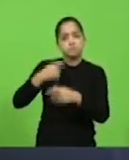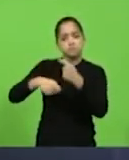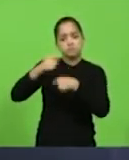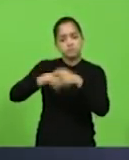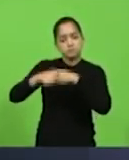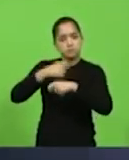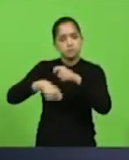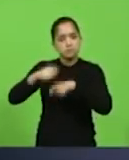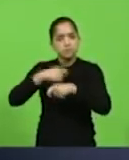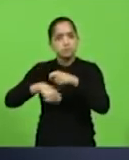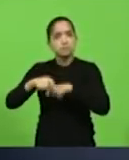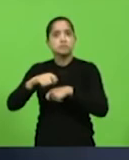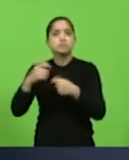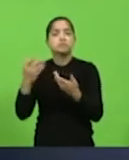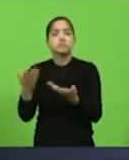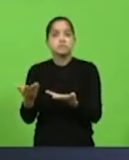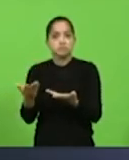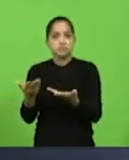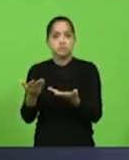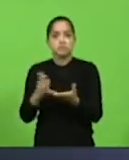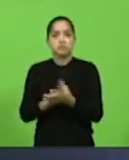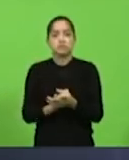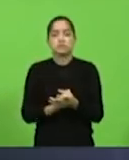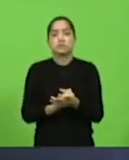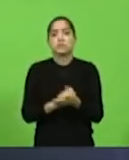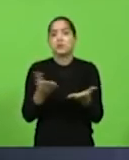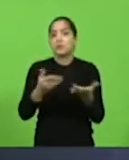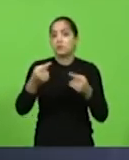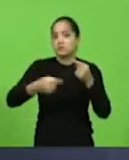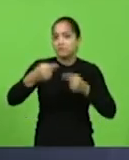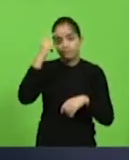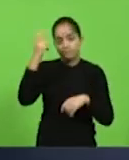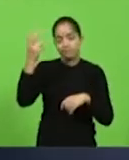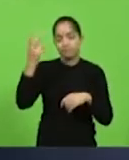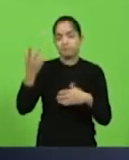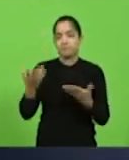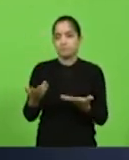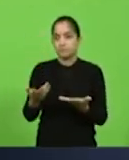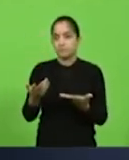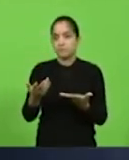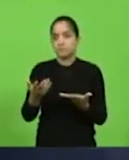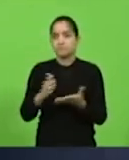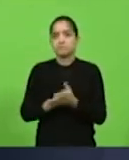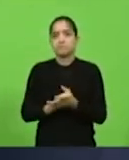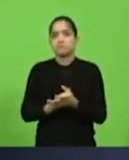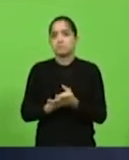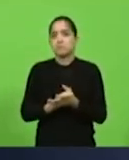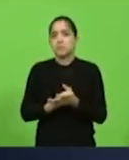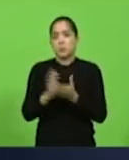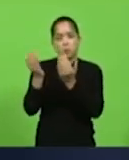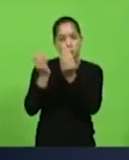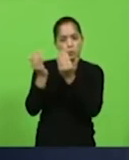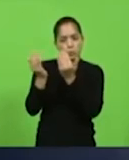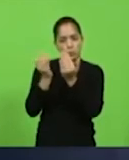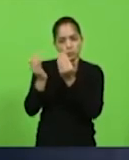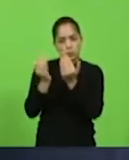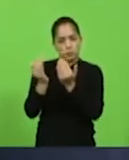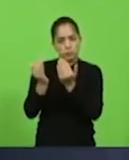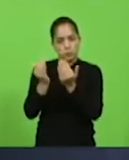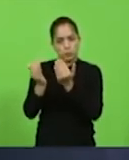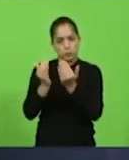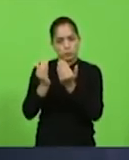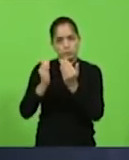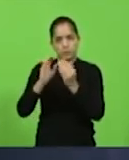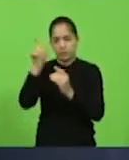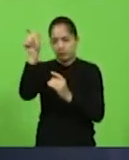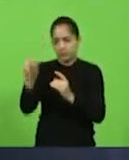Borchardi também falou do conhecimento de Carlos Moisés em licitações. Eu não tenho nenhuma dúvida que nosso governador,